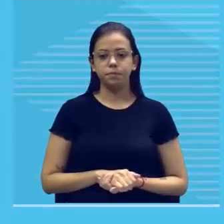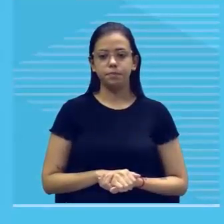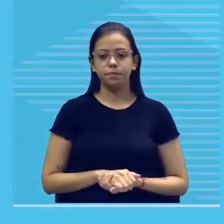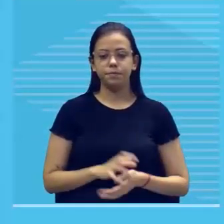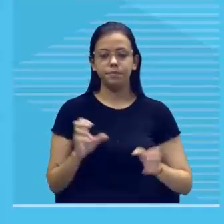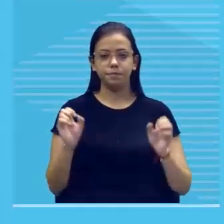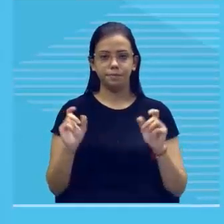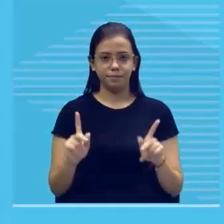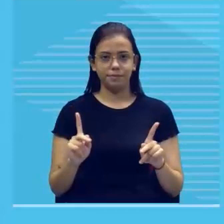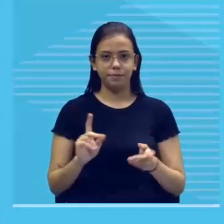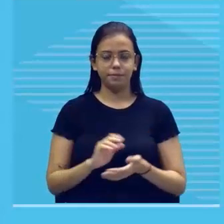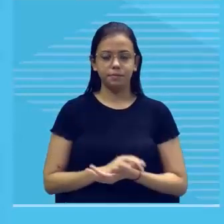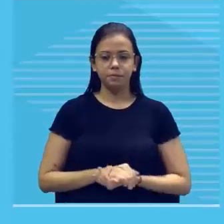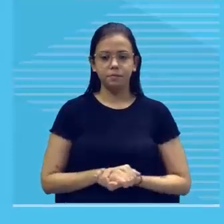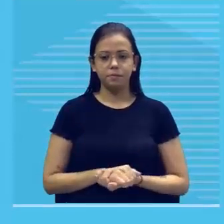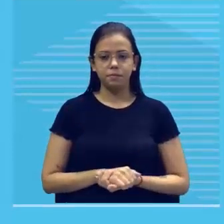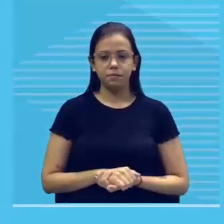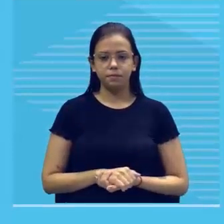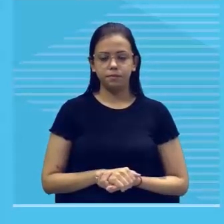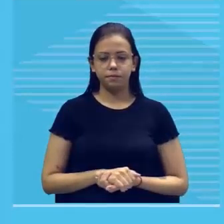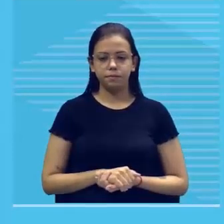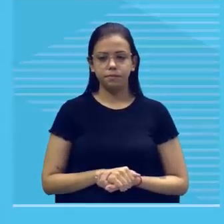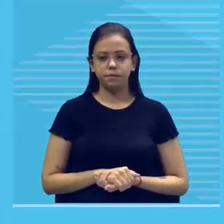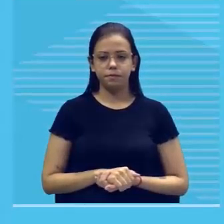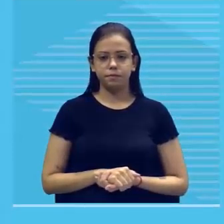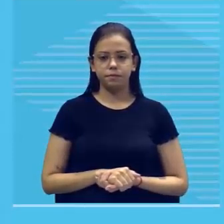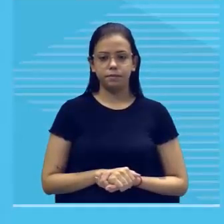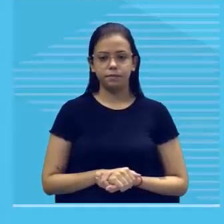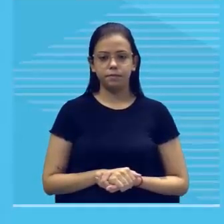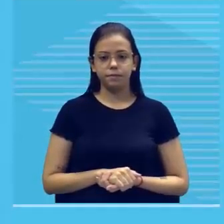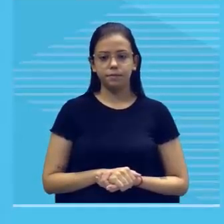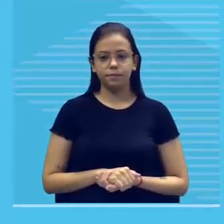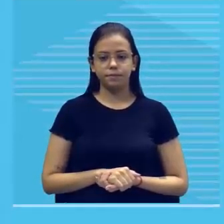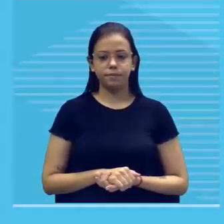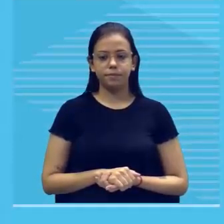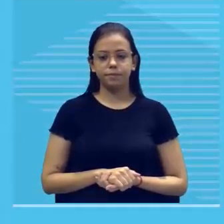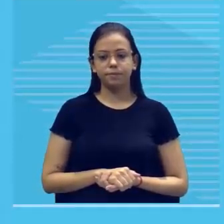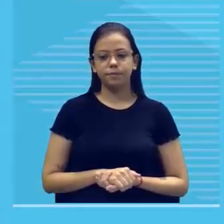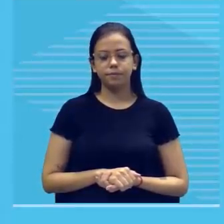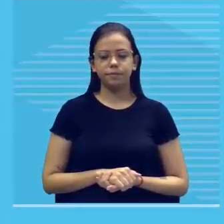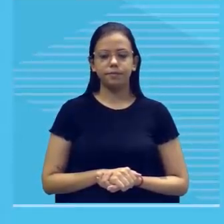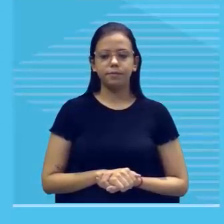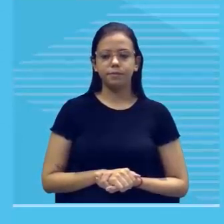O Bacana bacana bacana e tu